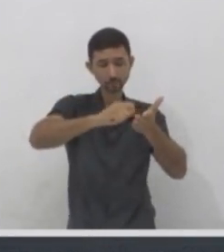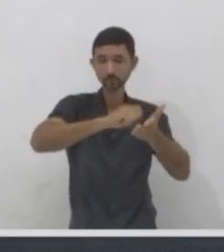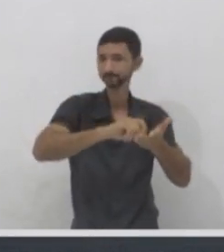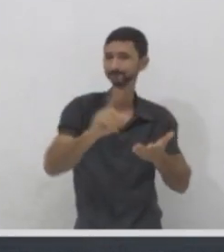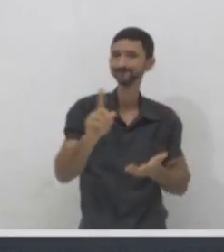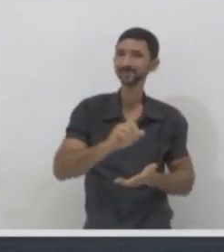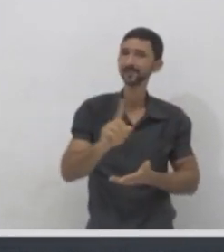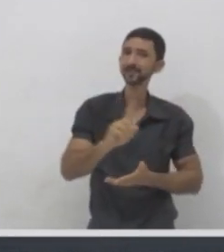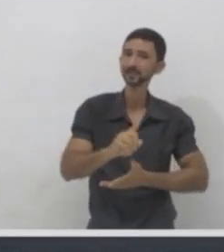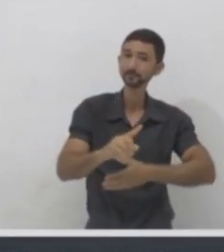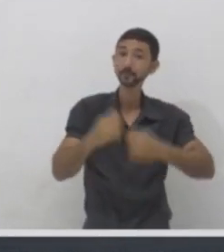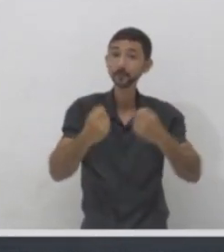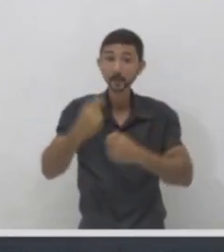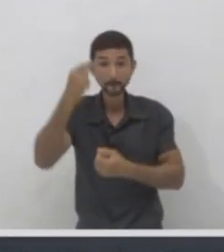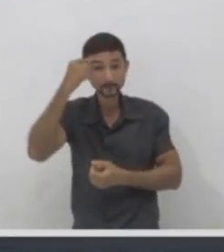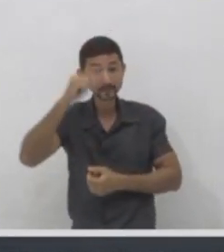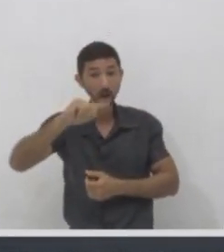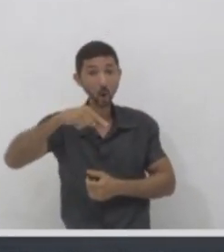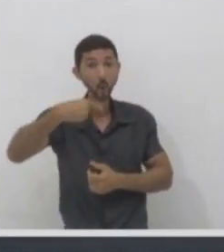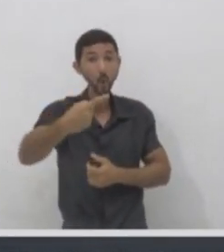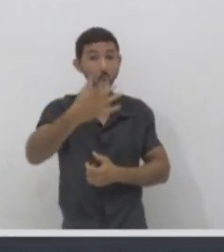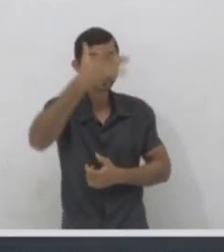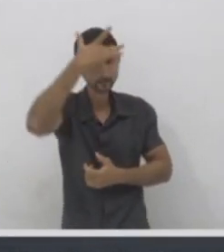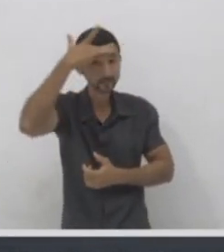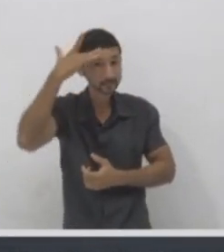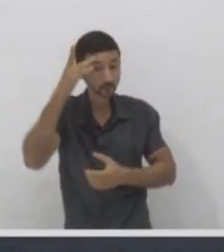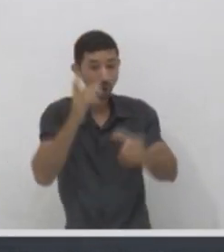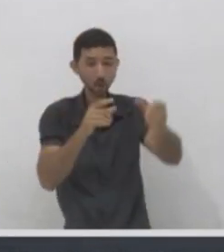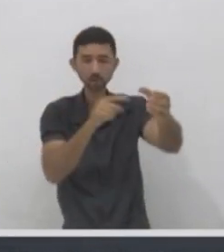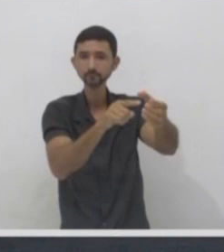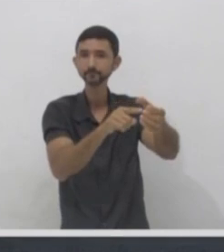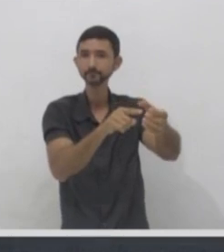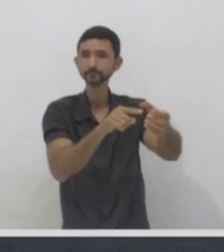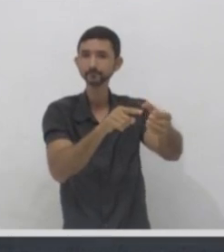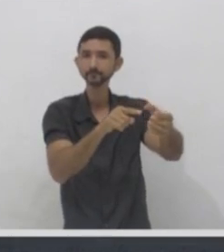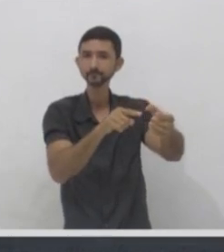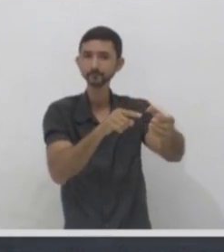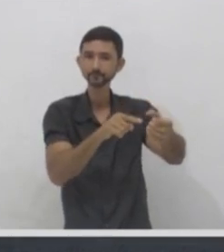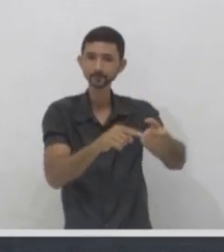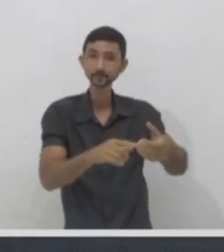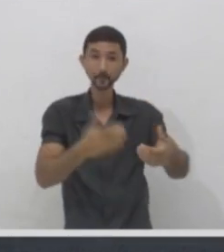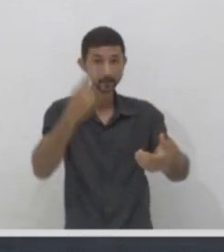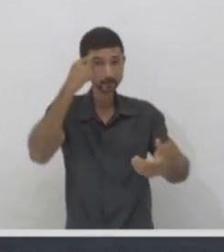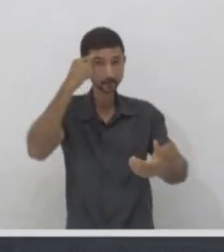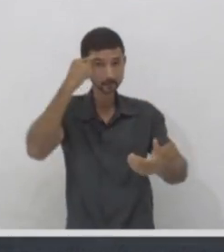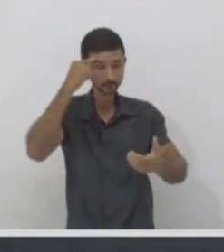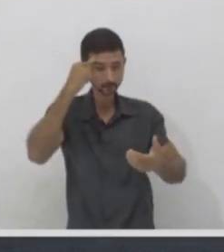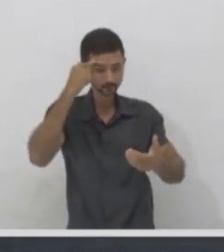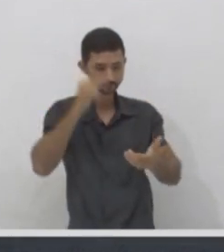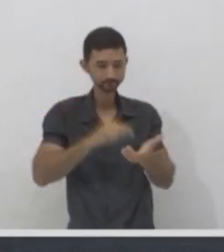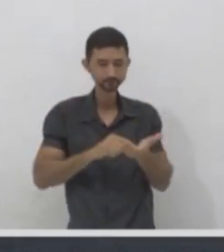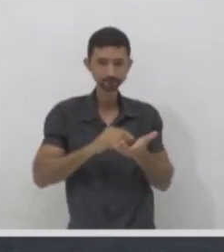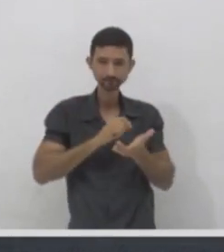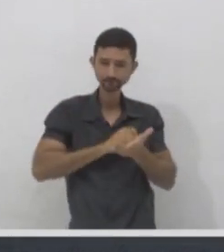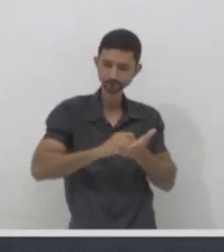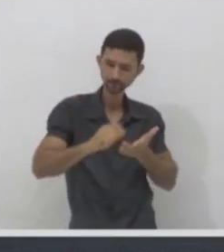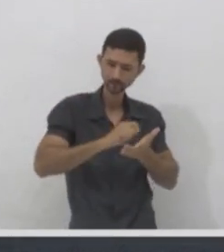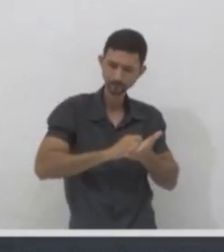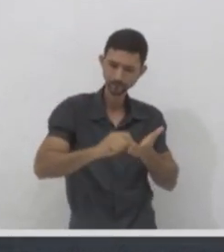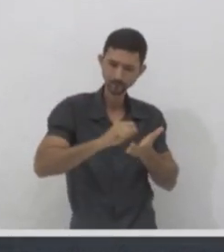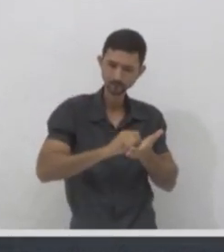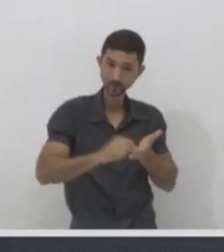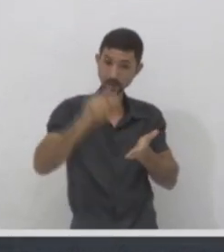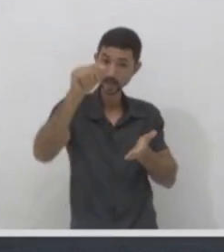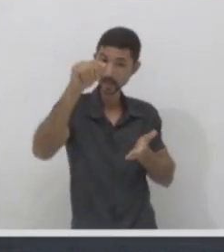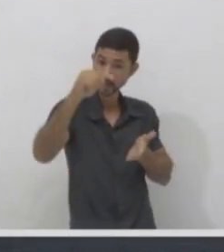Mas você precisa pensar que na hora que você está escrevendo, você precisa pensar no receptor. Aquela pessoa que